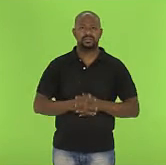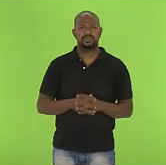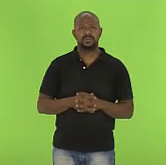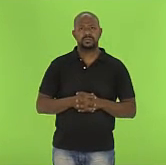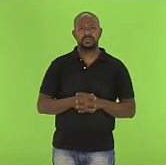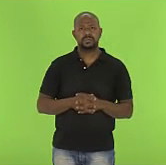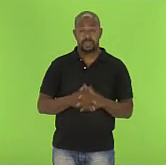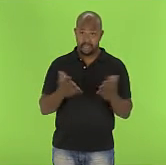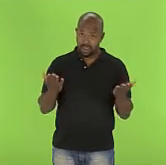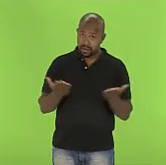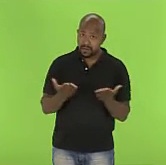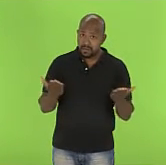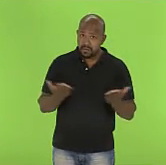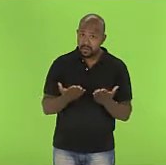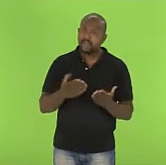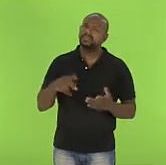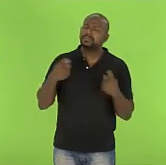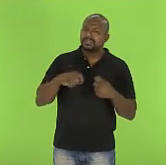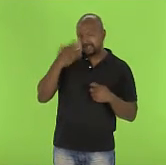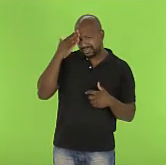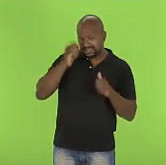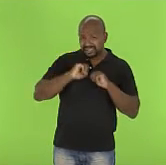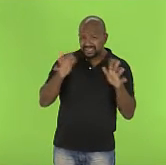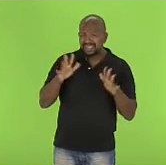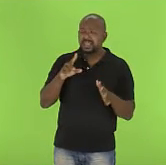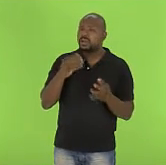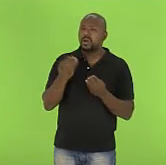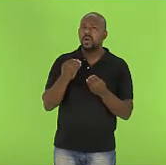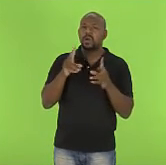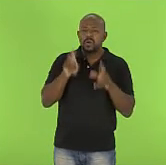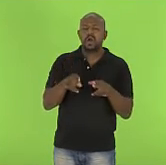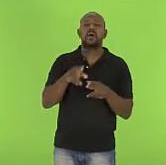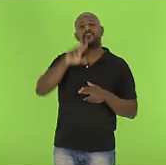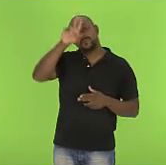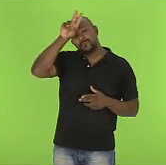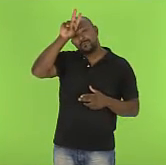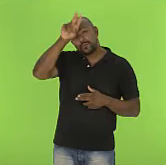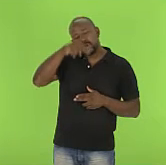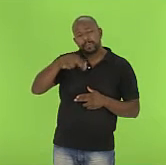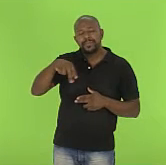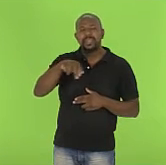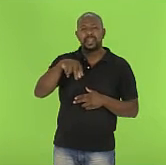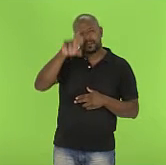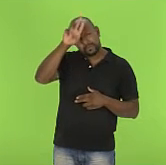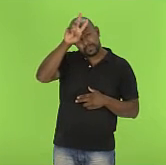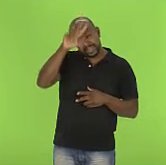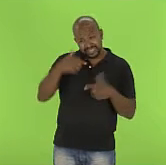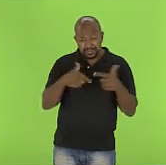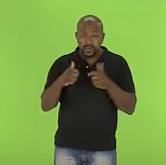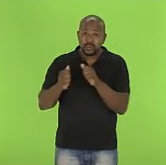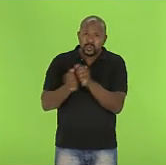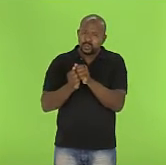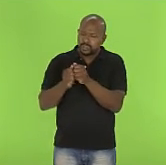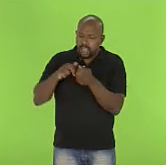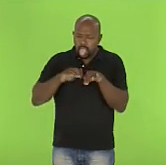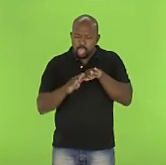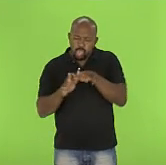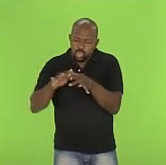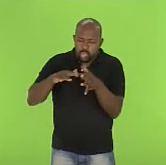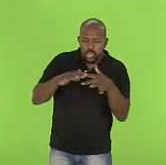para isso. Agora, a gente tem que entender como formigas que trabalham juntas.